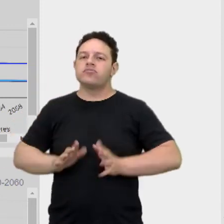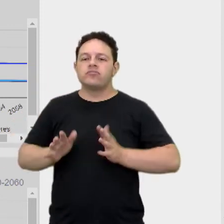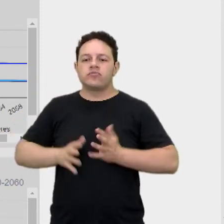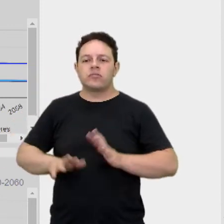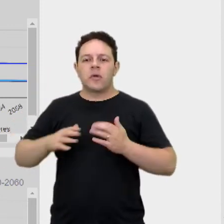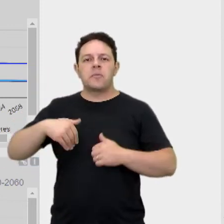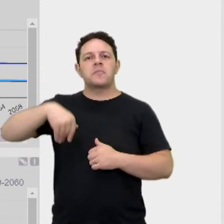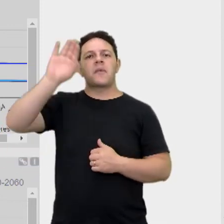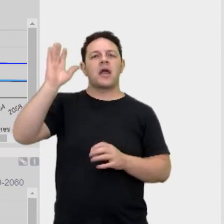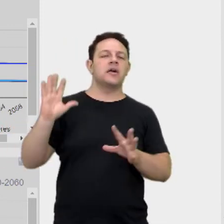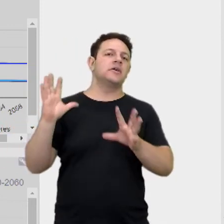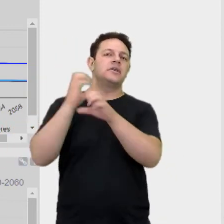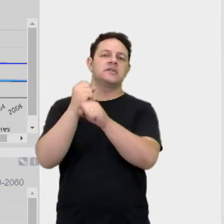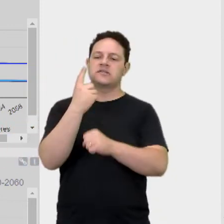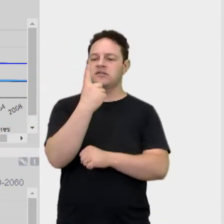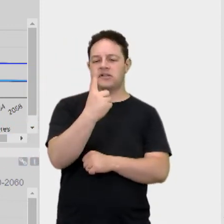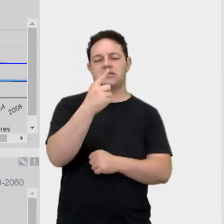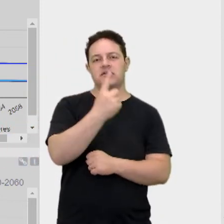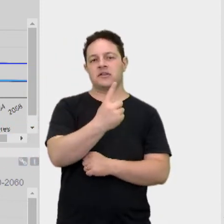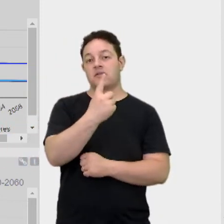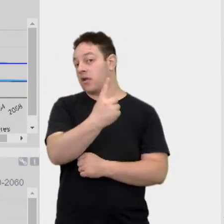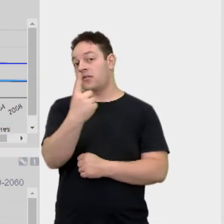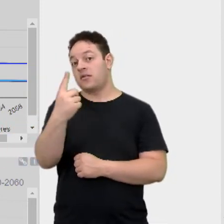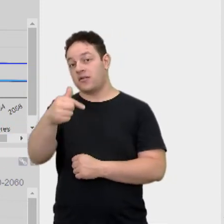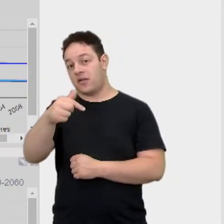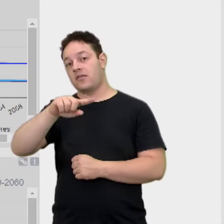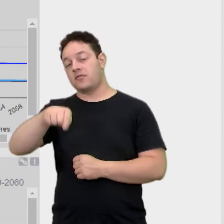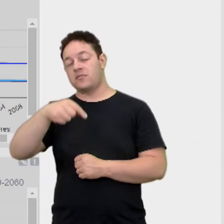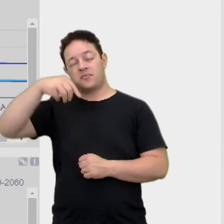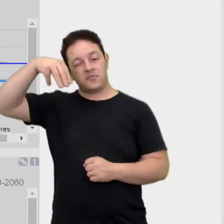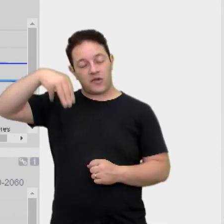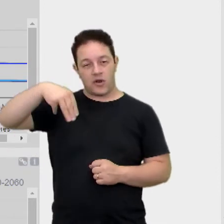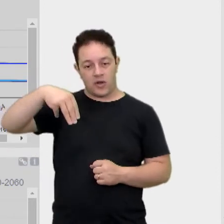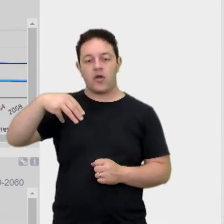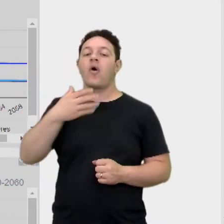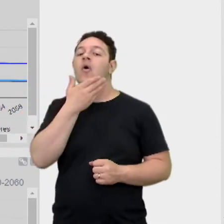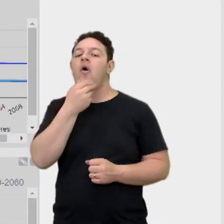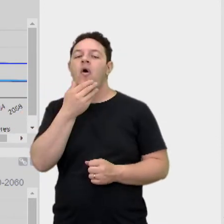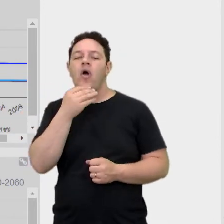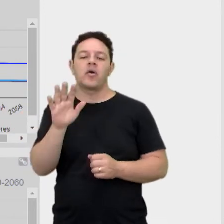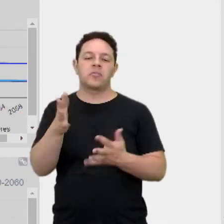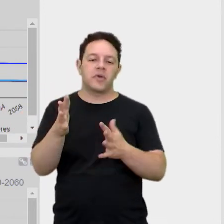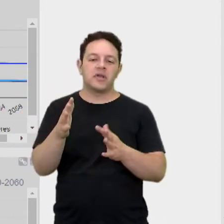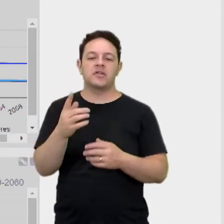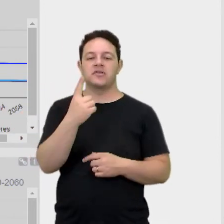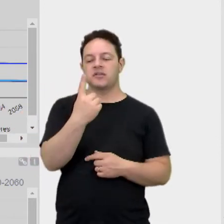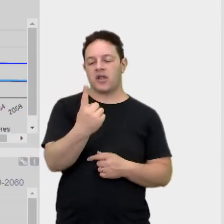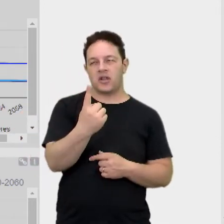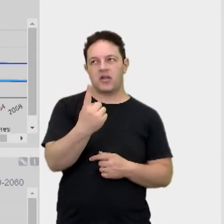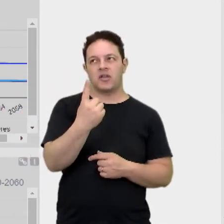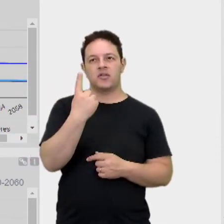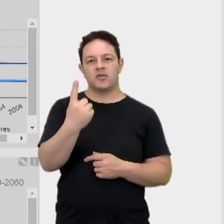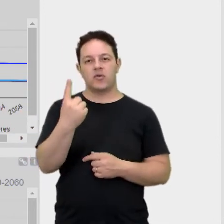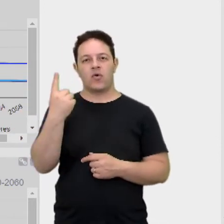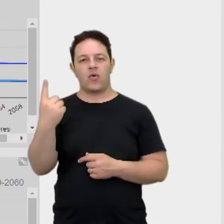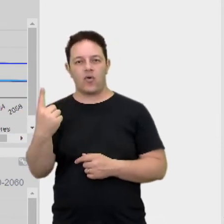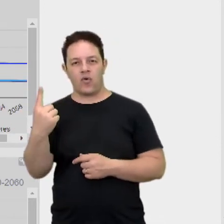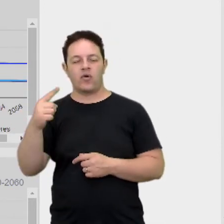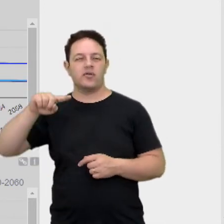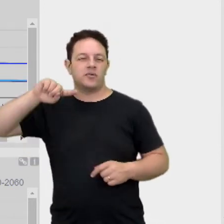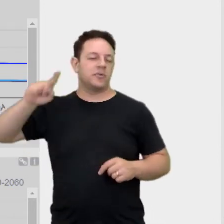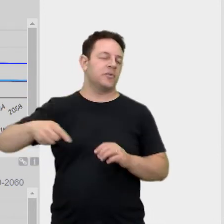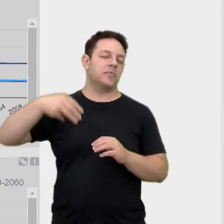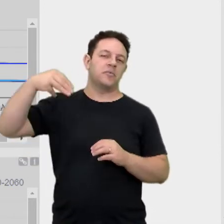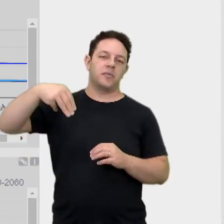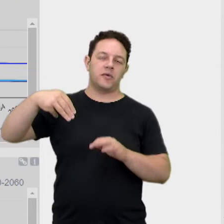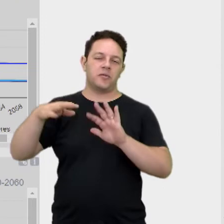de 117 milhões, né? E homens, nós teremos aí uma faixa em torno aí de 111 milhões,